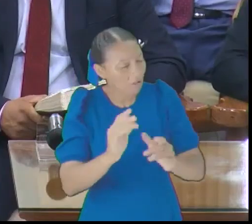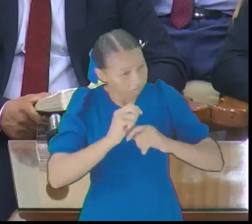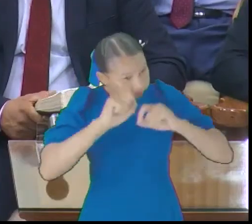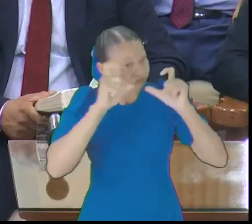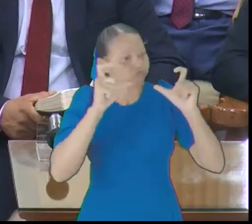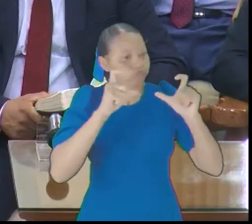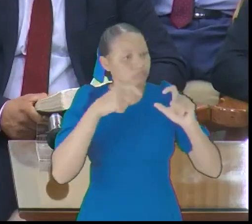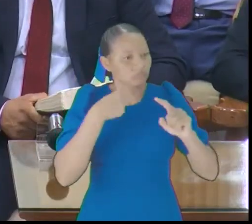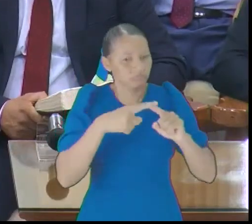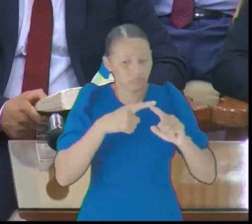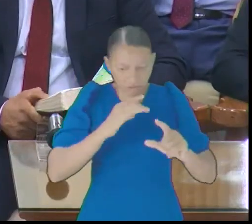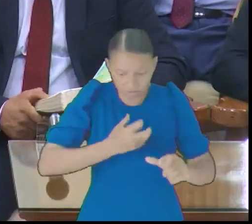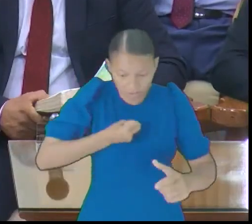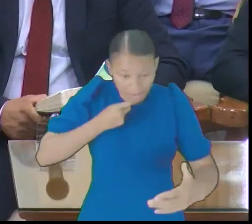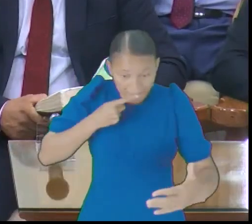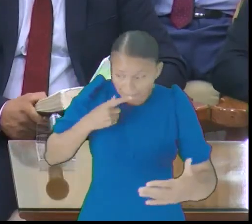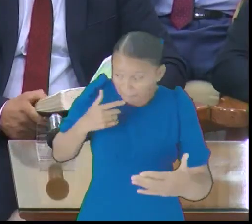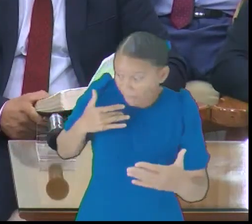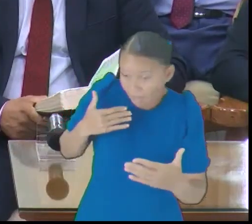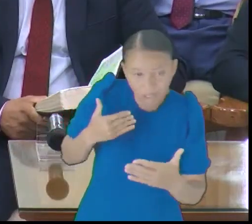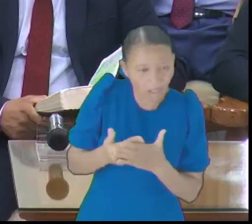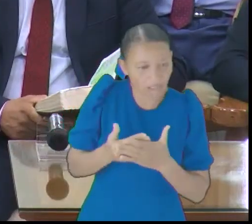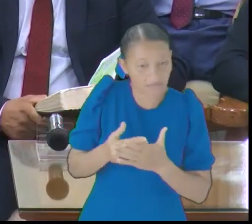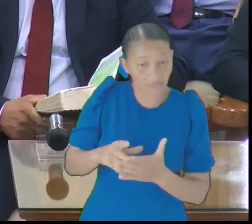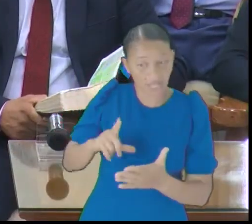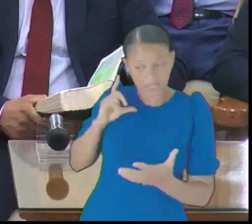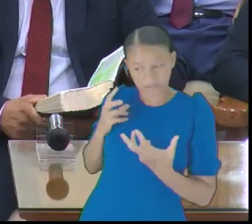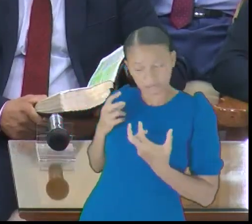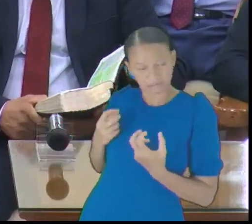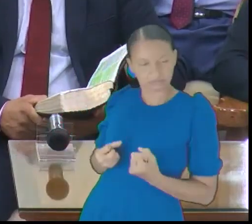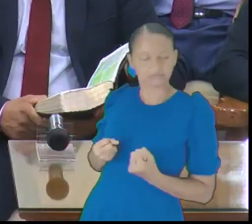salvação está mais próxima do que quando cremos.